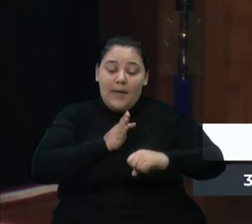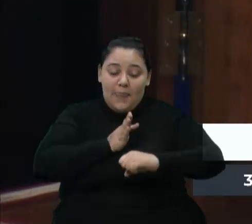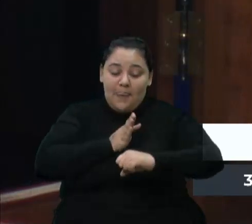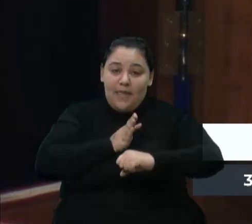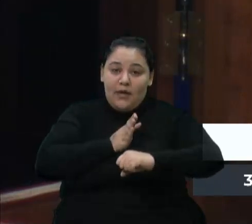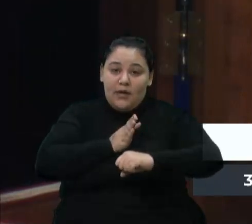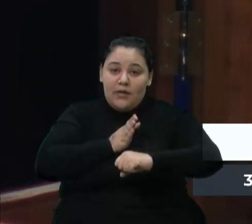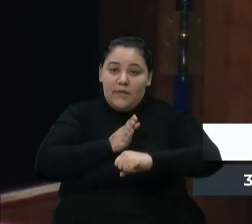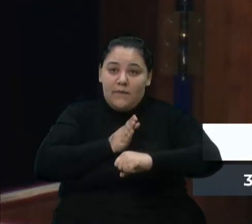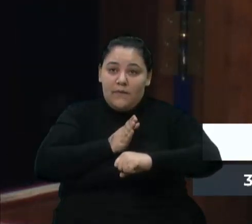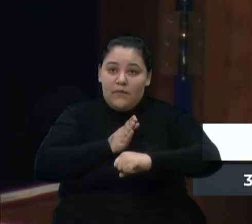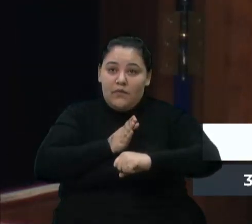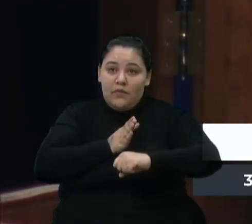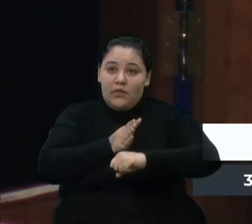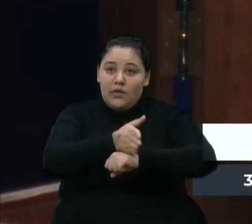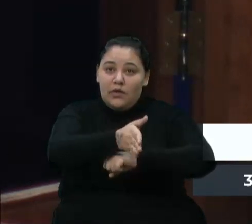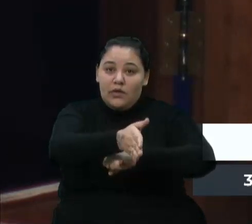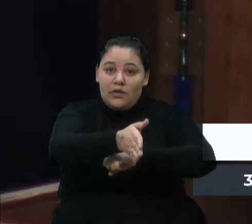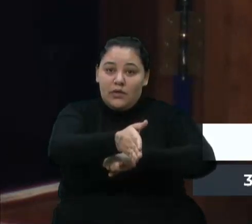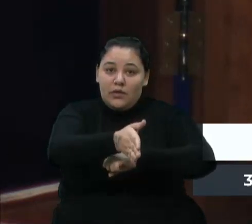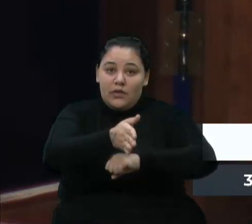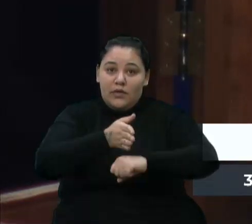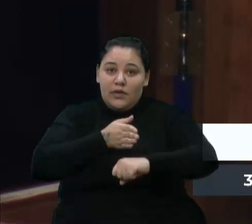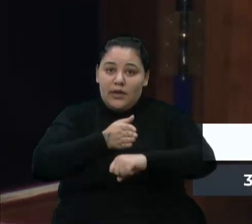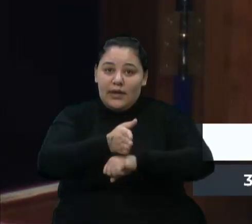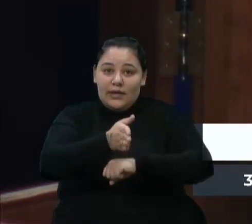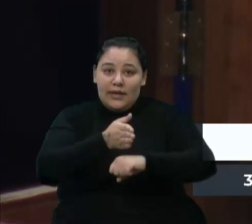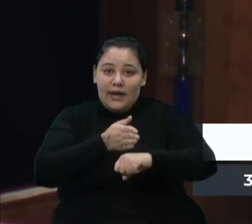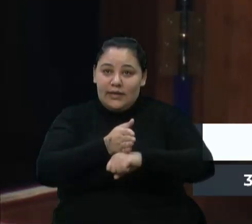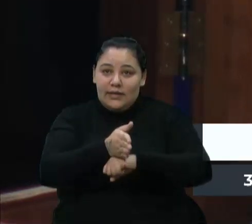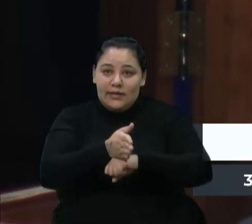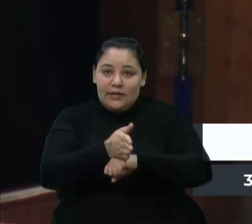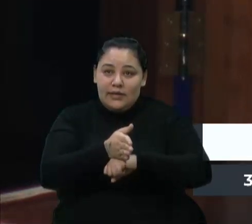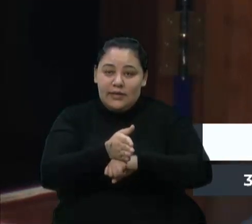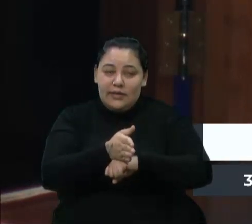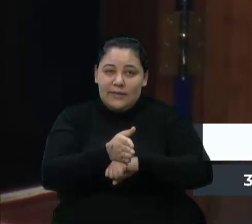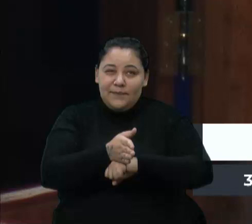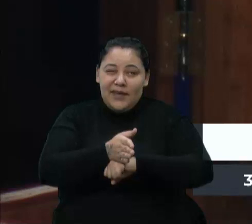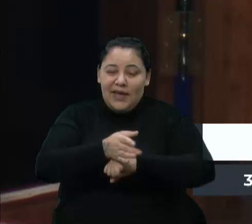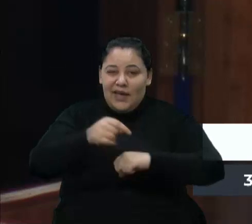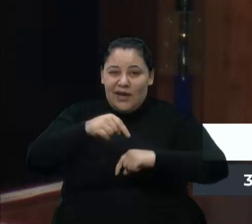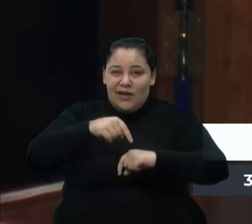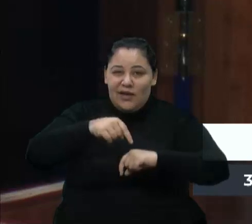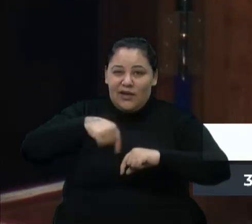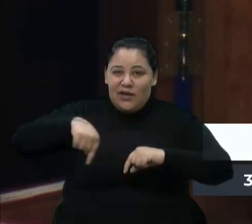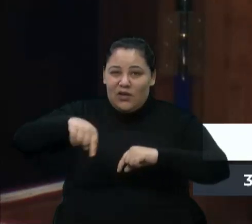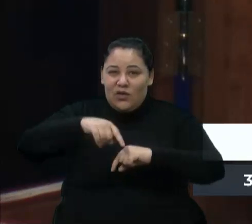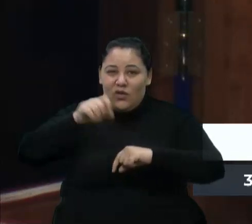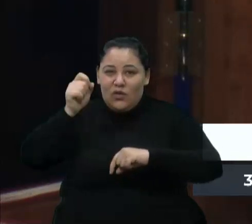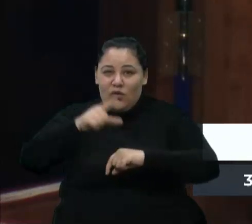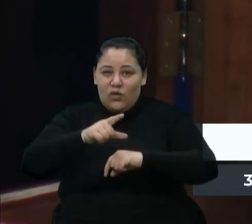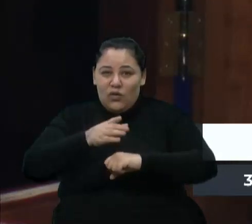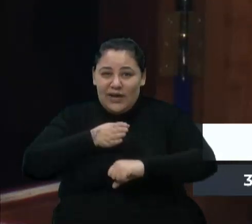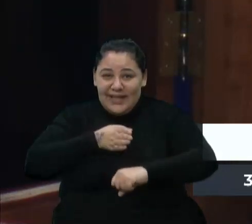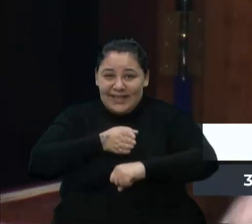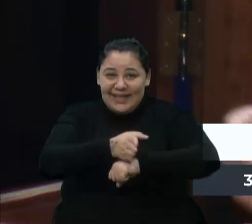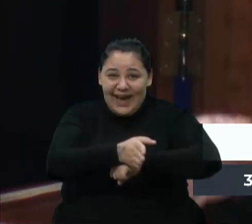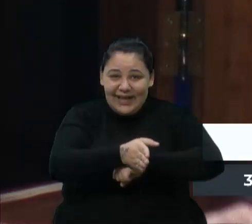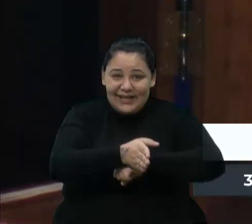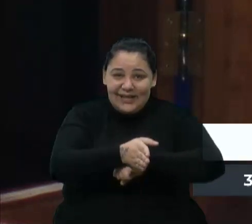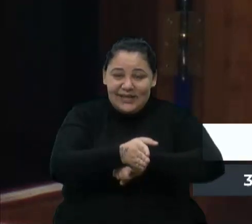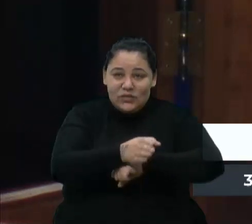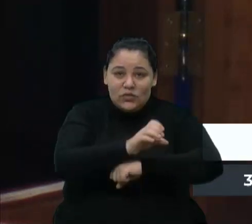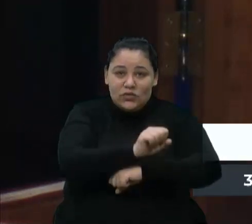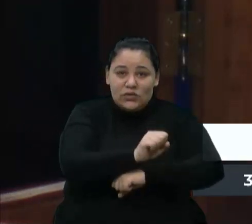ali do BIF, como é chamado, que é Rota do Sol, entrada no Travessão Leopoldina, onde